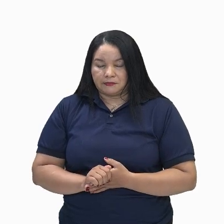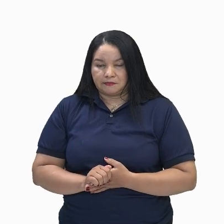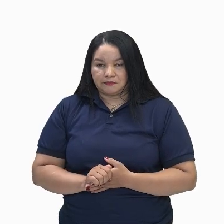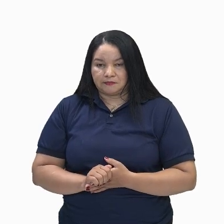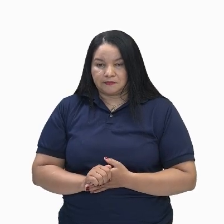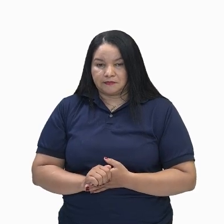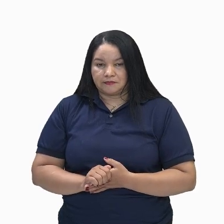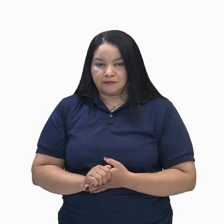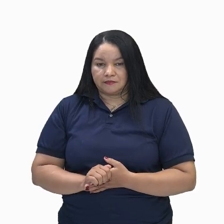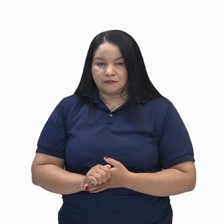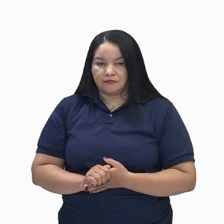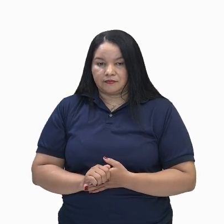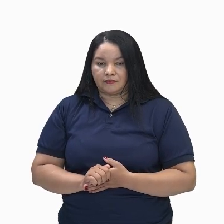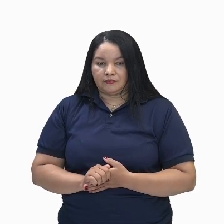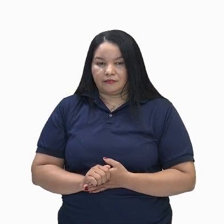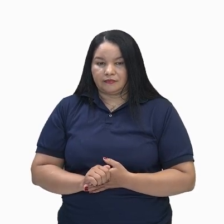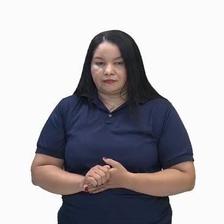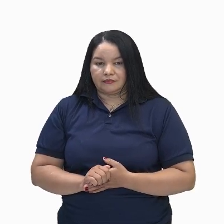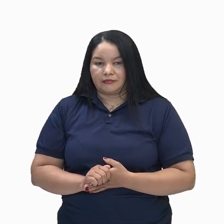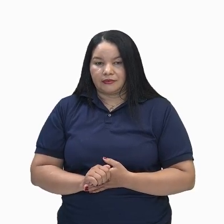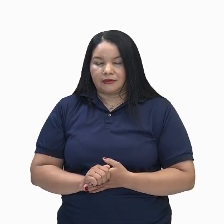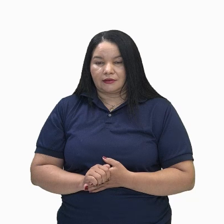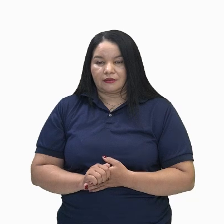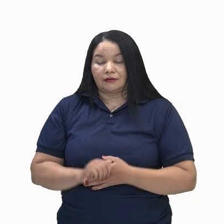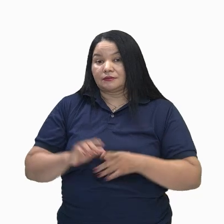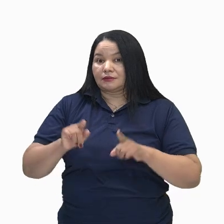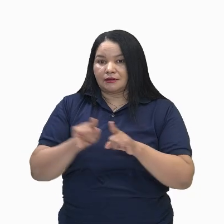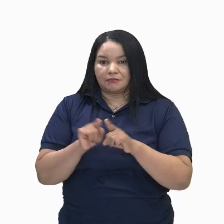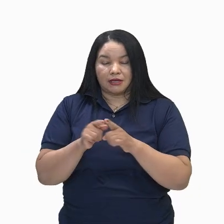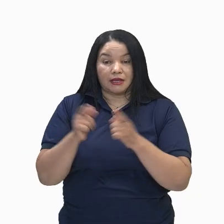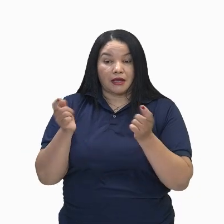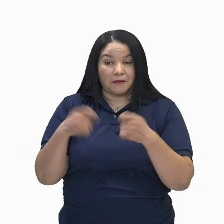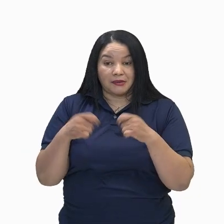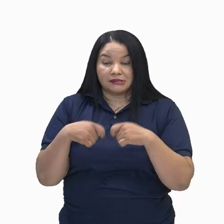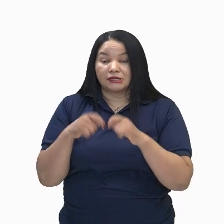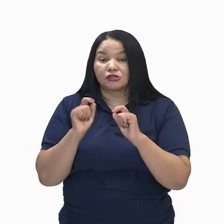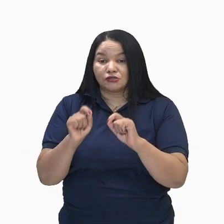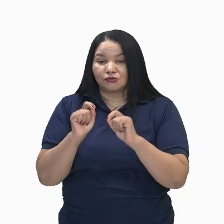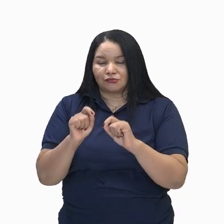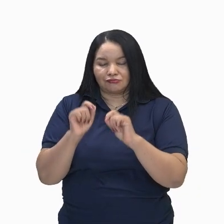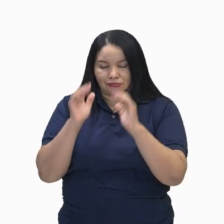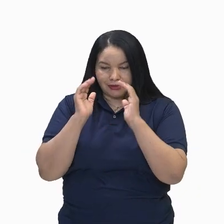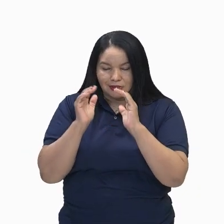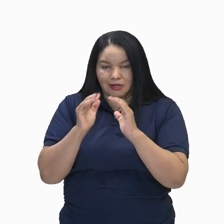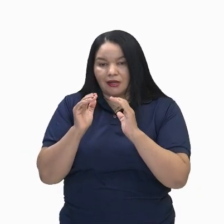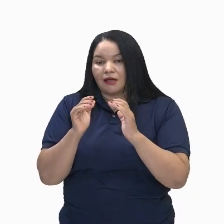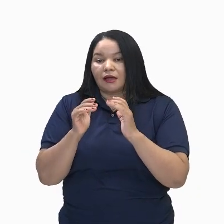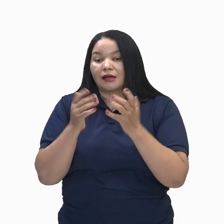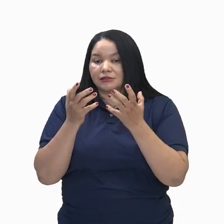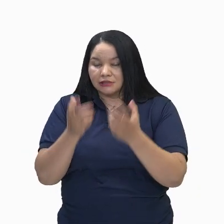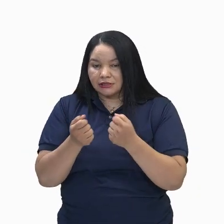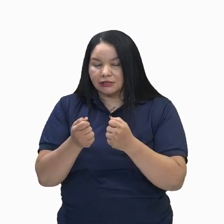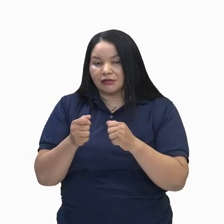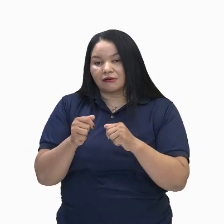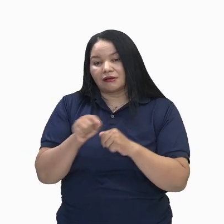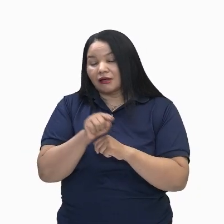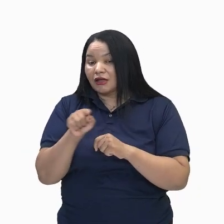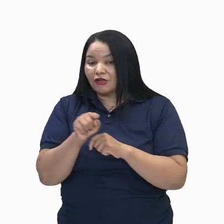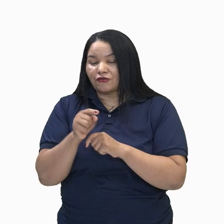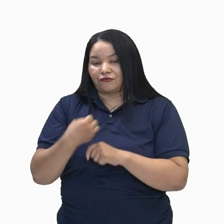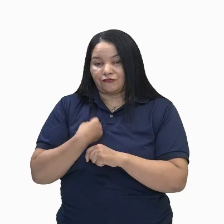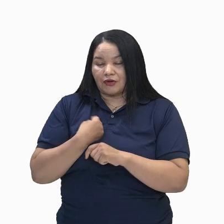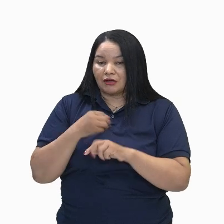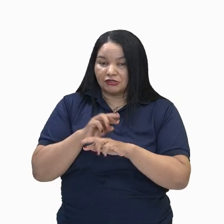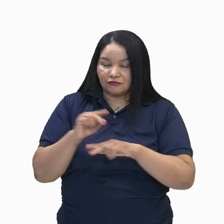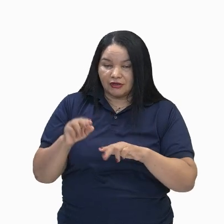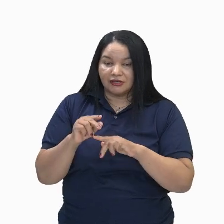a tolerância, né, é a capacidade ali de aceitar, né, as diferenças e também